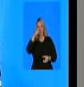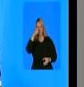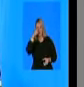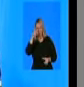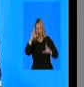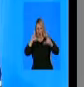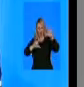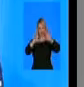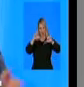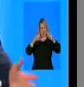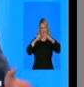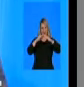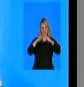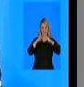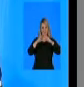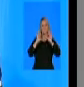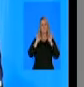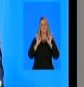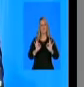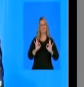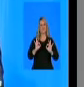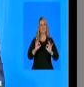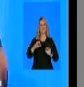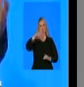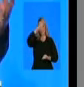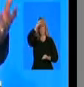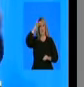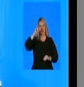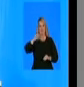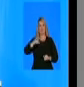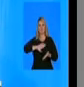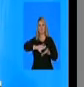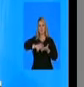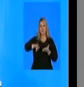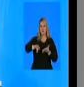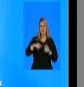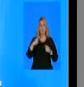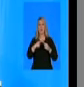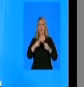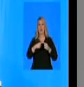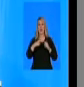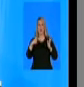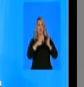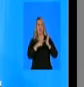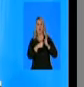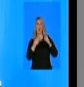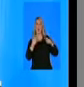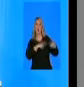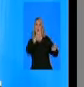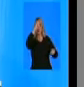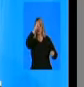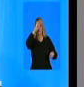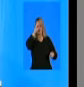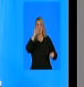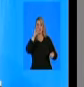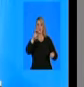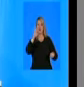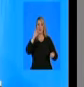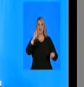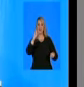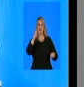nos assistindo em casa, é isso mesmo. A Prefeitura tirou um sistema porque haviam denúncias contra a Santa Casa. Só que, quando assumiu